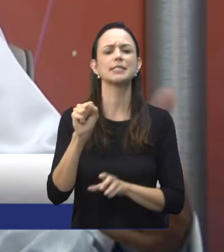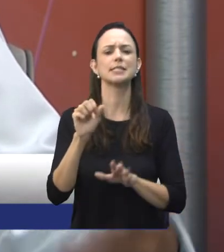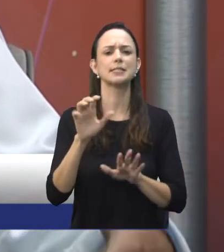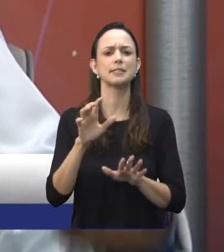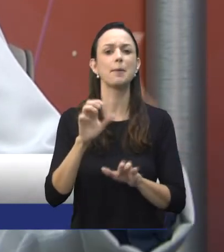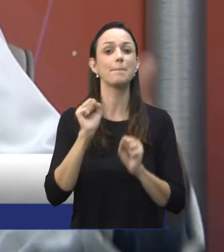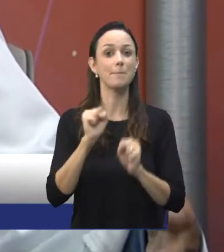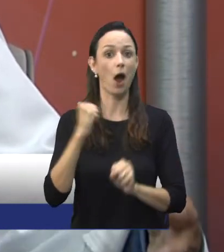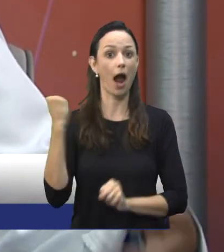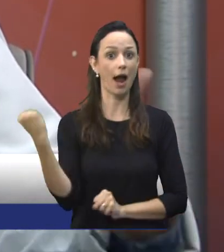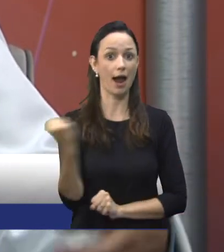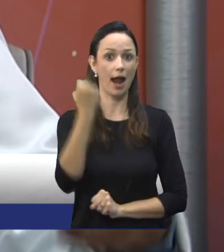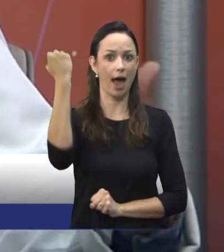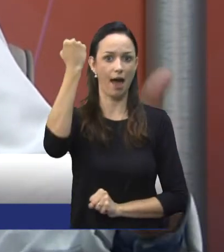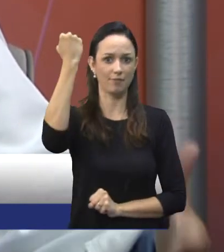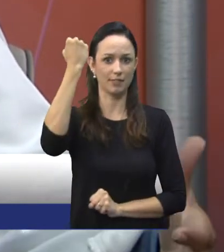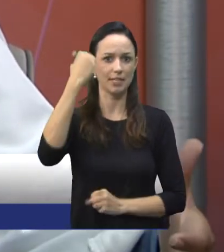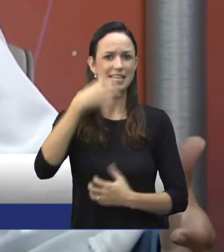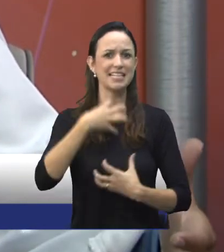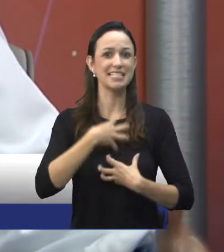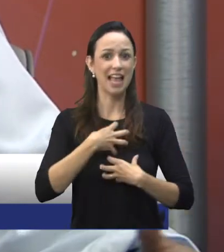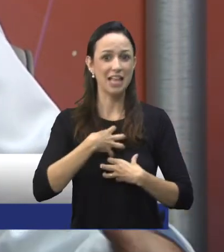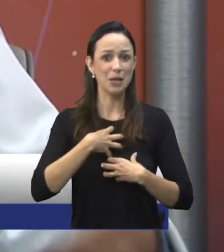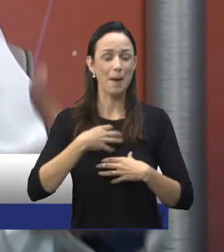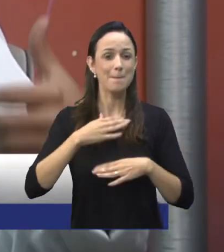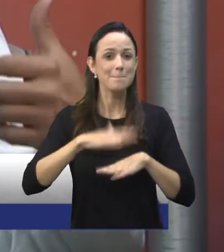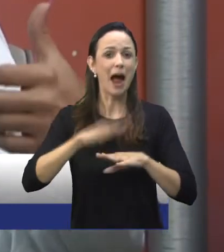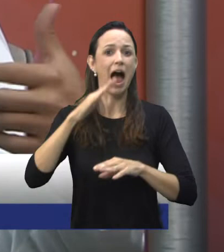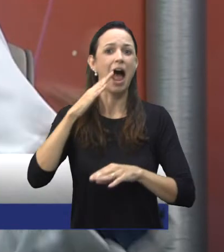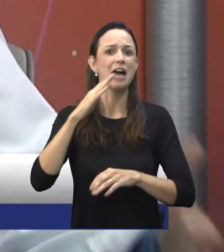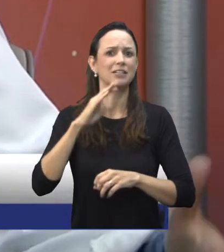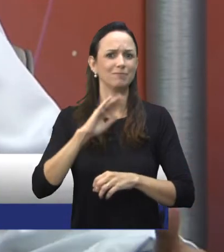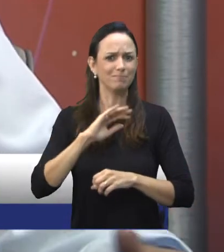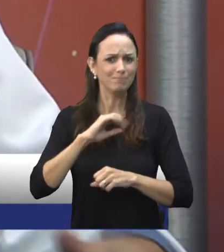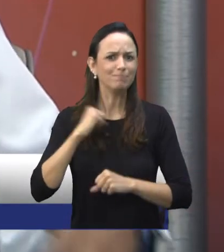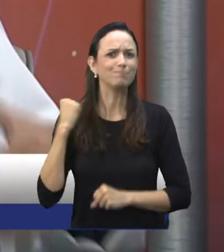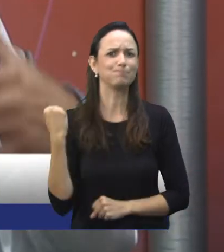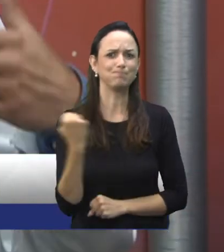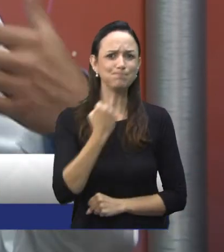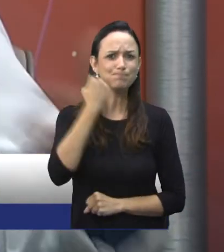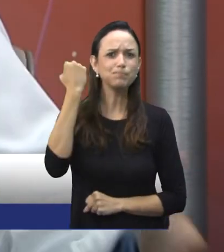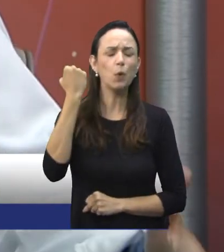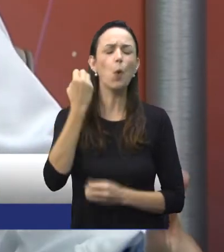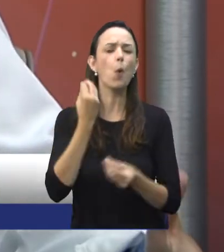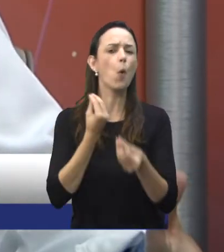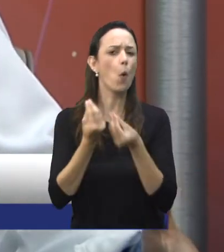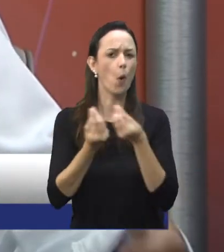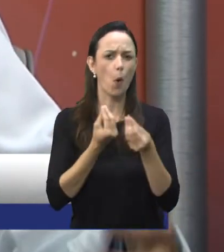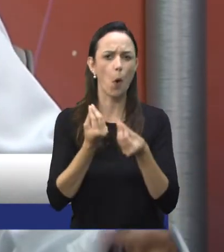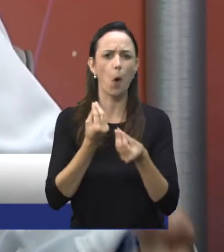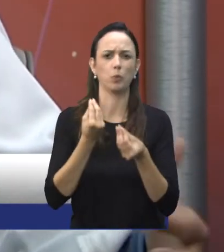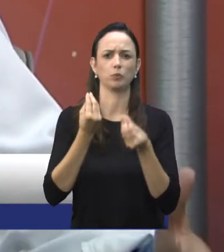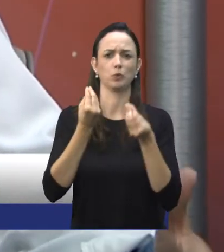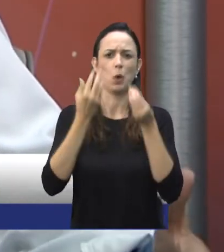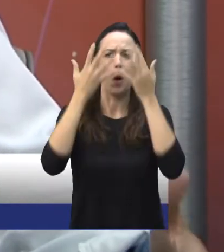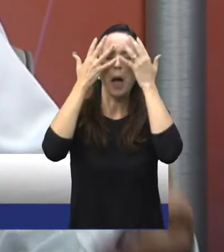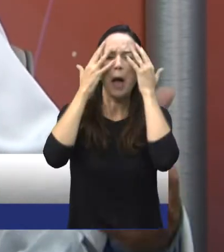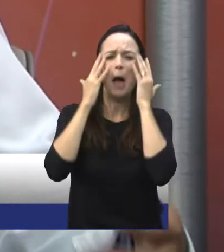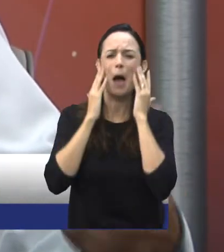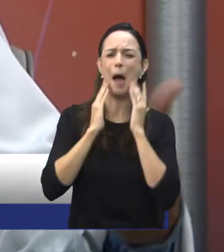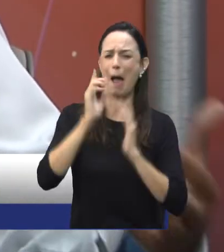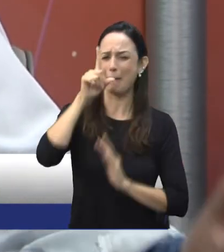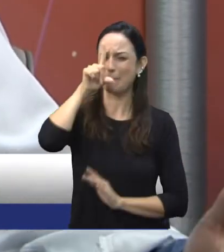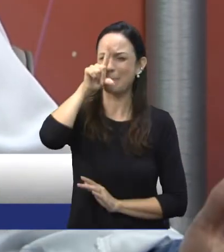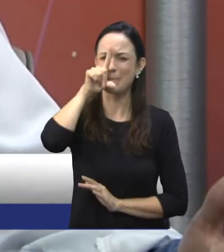grave, ou seja, sintomas mais intensos. Essa pessoa pode ter um amarelamento muito intenso